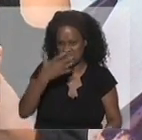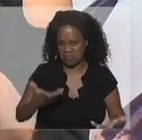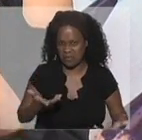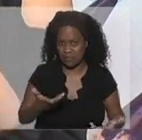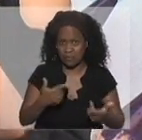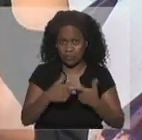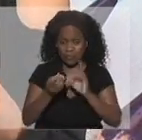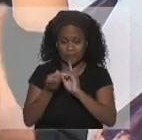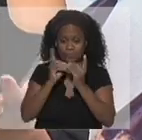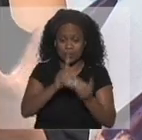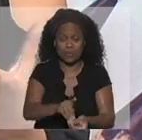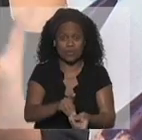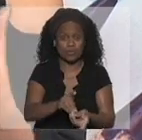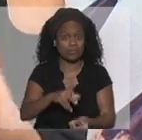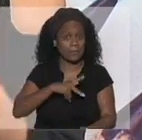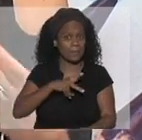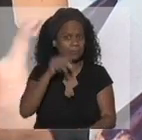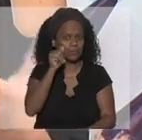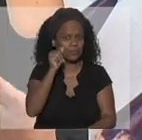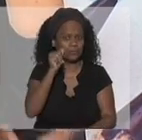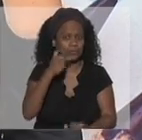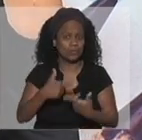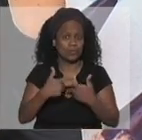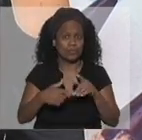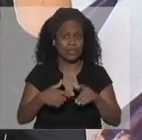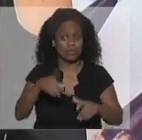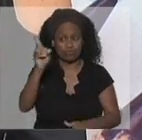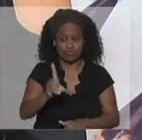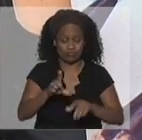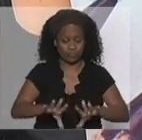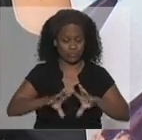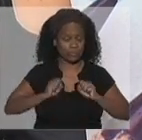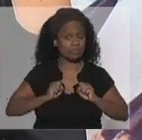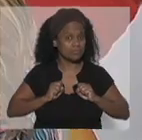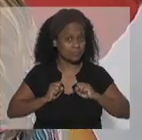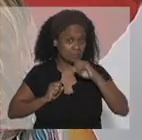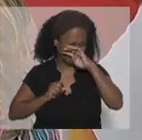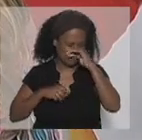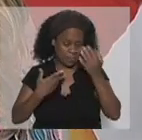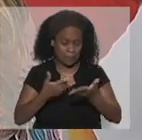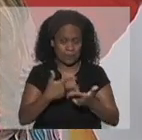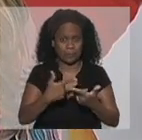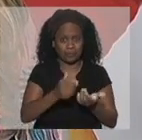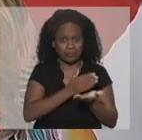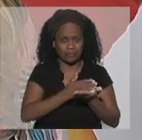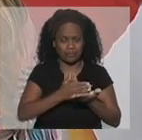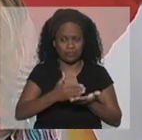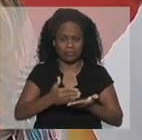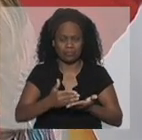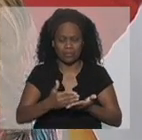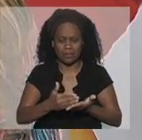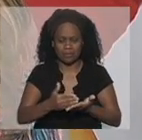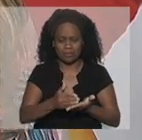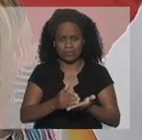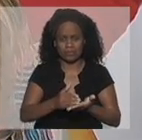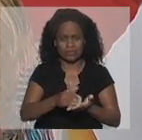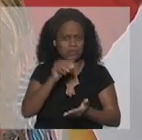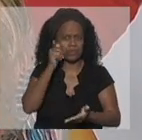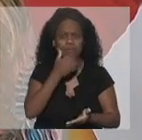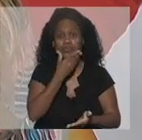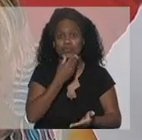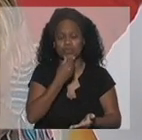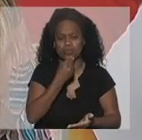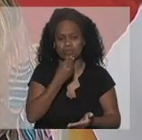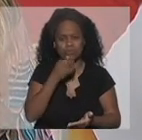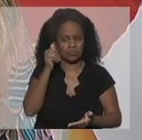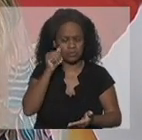dizer, contra elas mesmas, né? O direito que elas adquiriram. Existe muito esse discurso de reprodução do machismo por